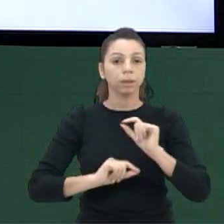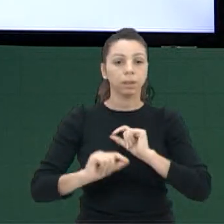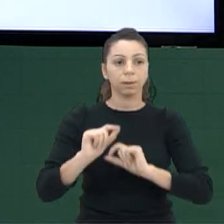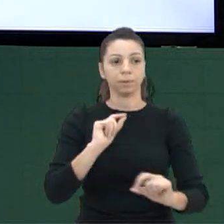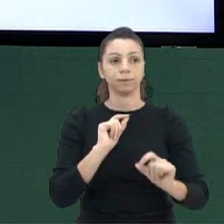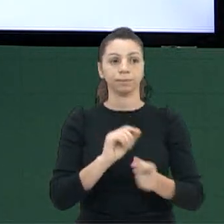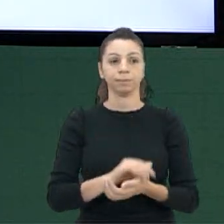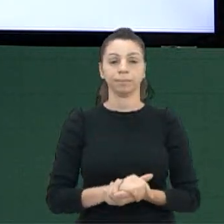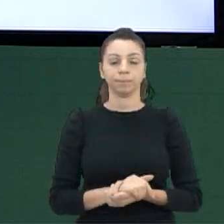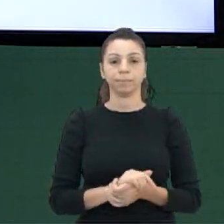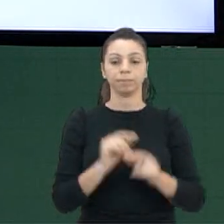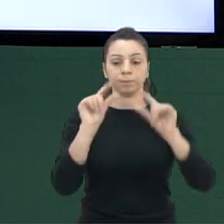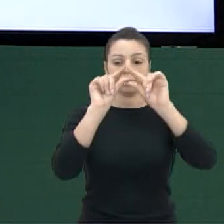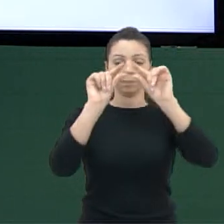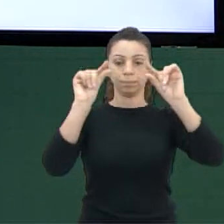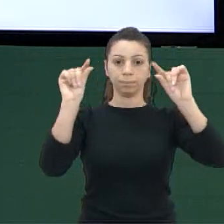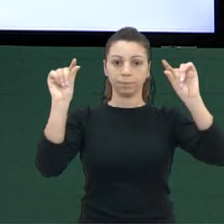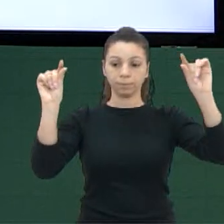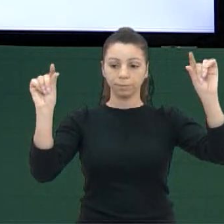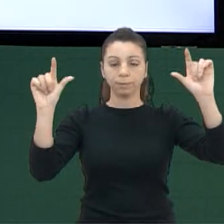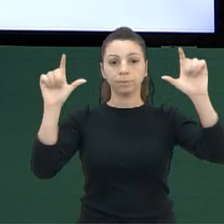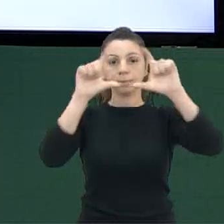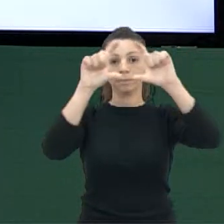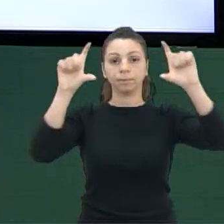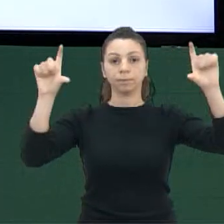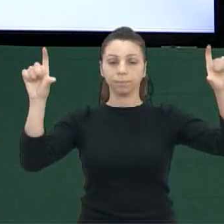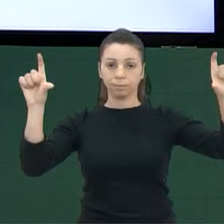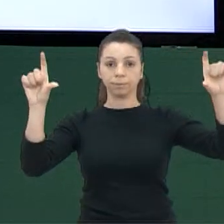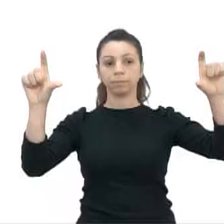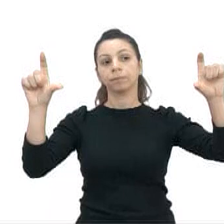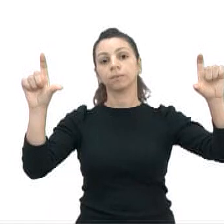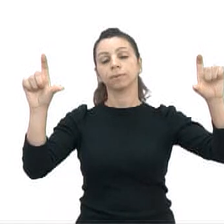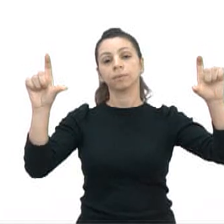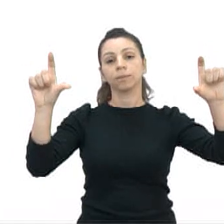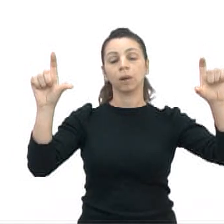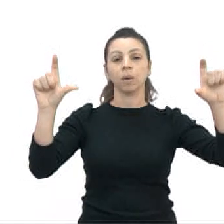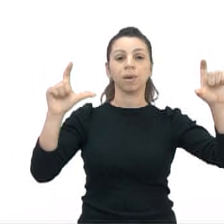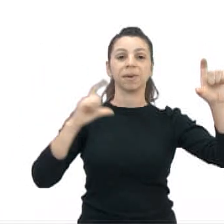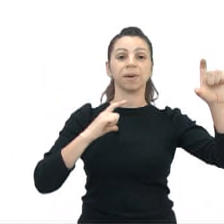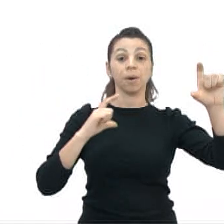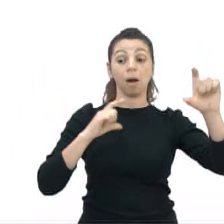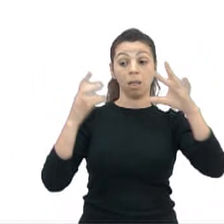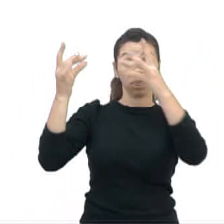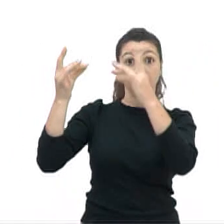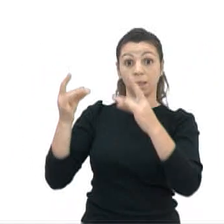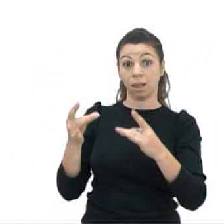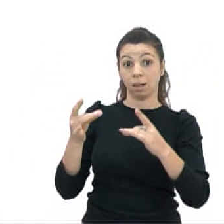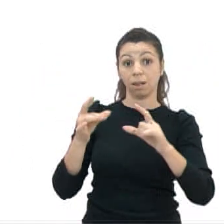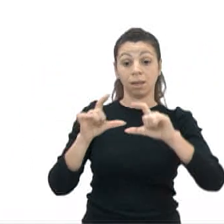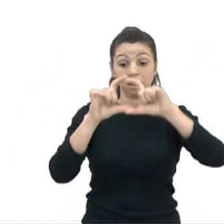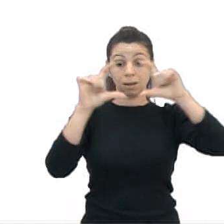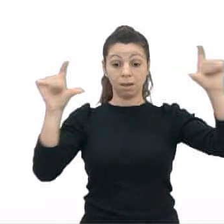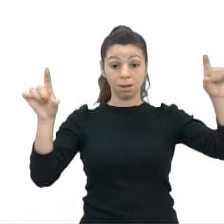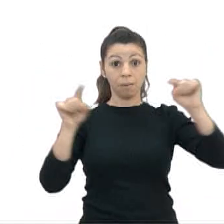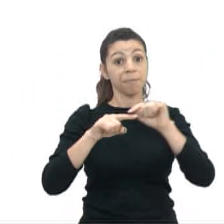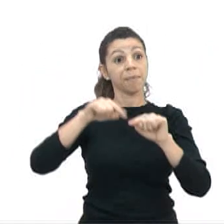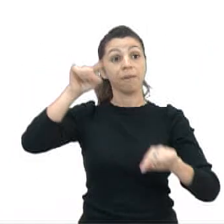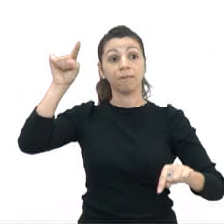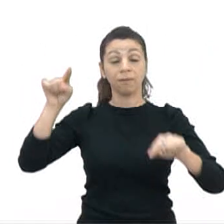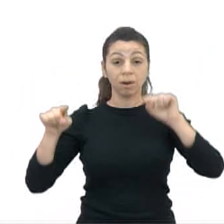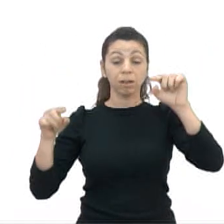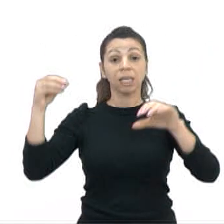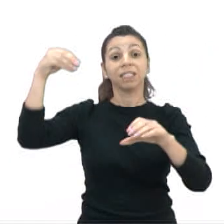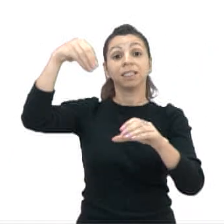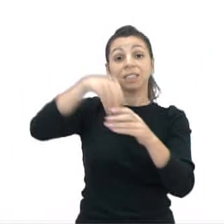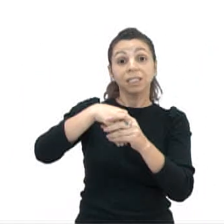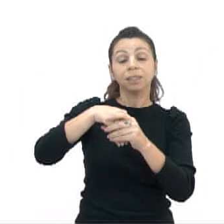Quando uma expressão algébrica contém outro detalhe, uma variável ou variáveis no interior